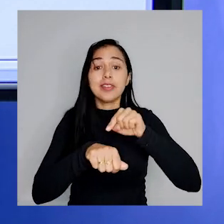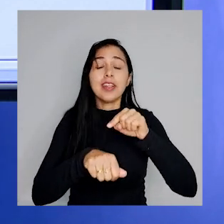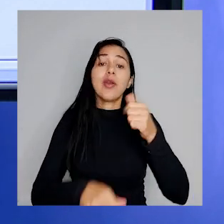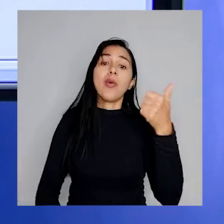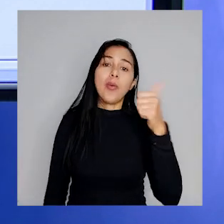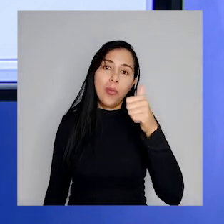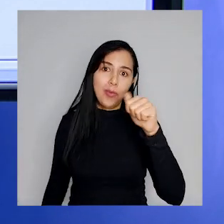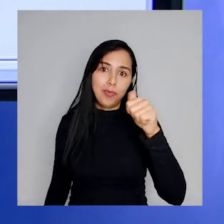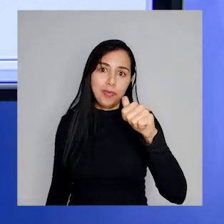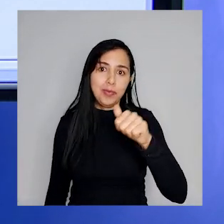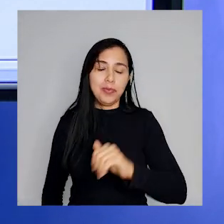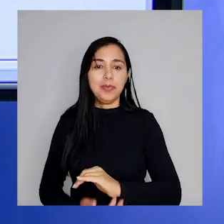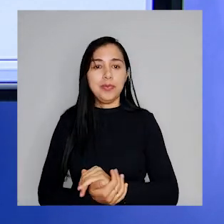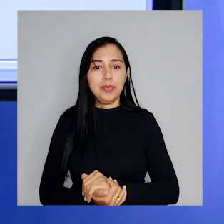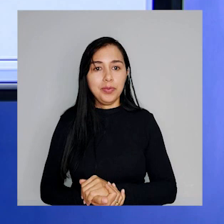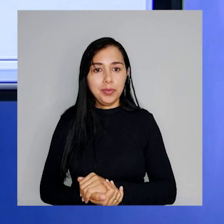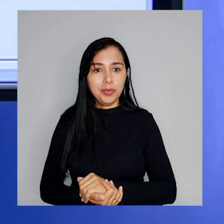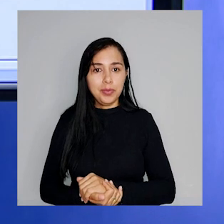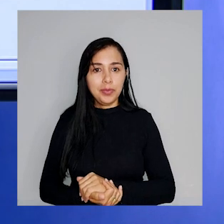vale 11.